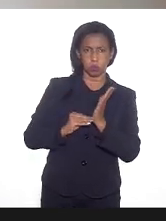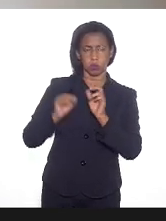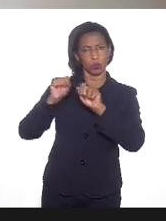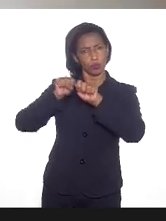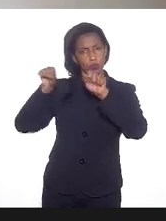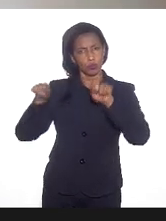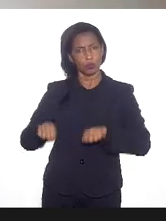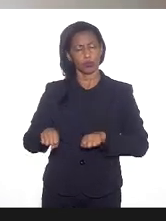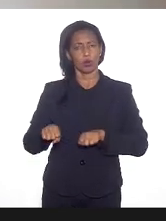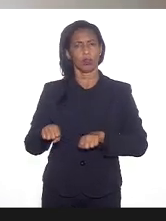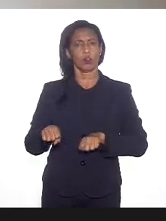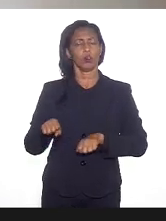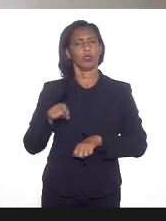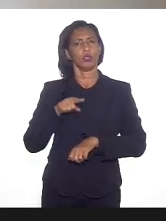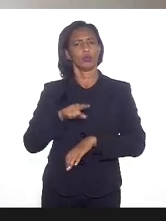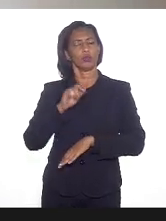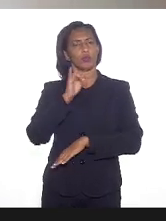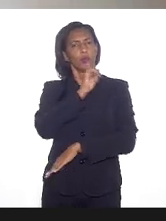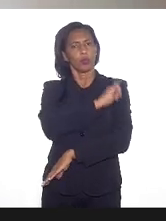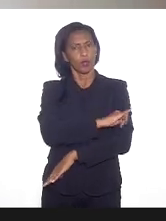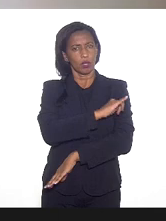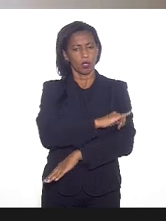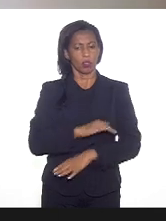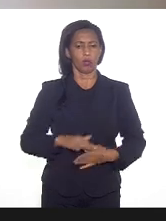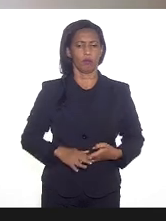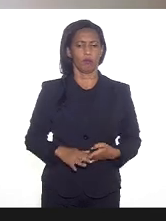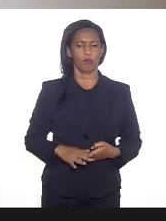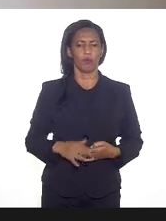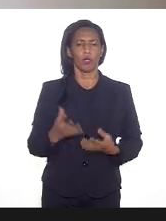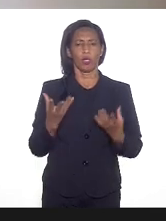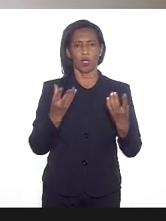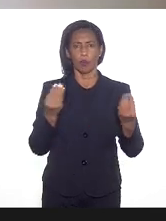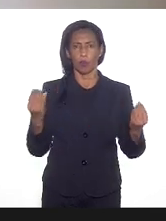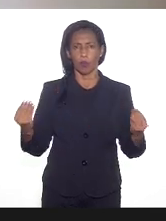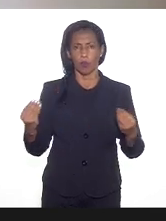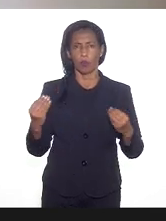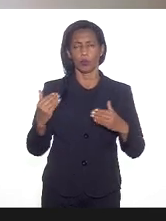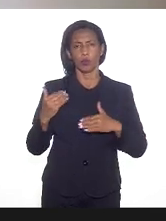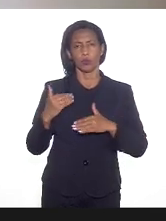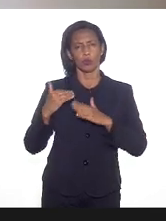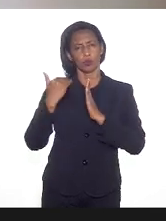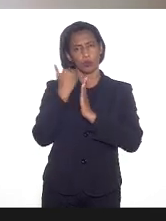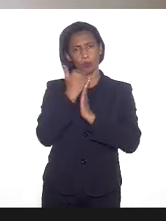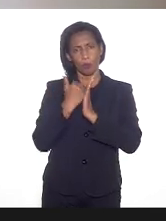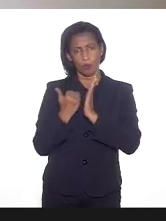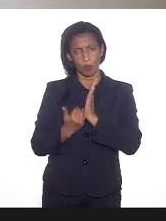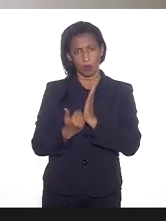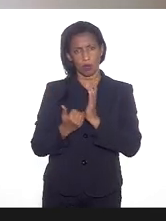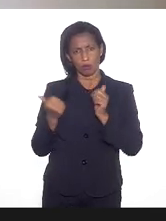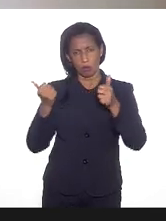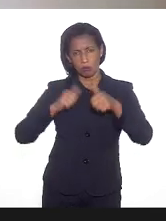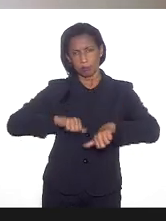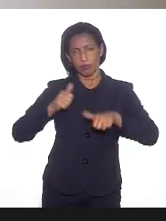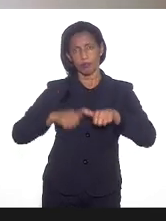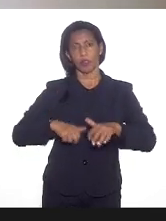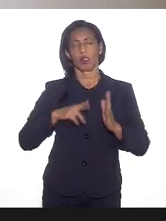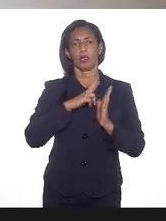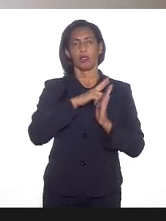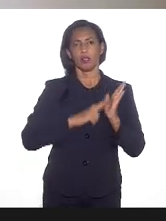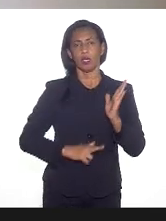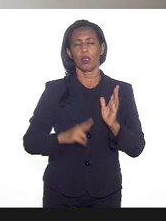Estado do Rio de Janeiro, quanto porque muitos dos processos que são analisados nesse relatório